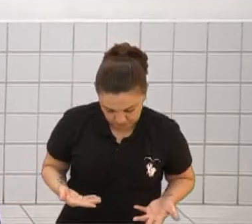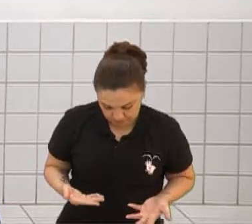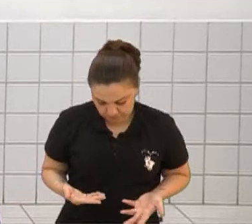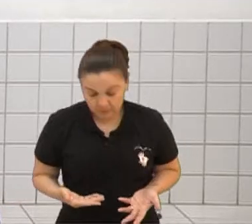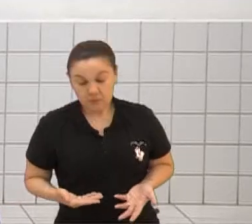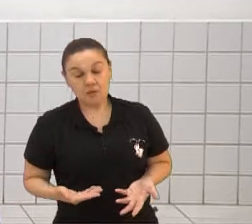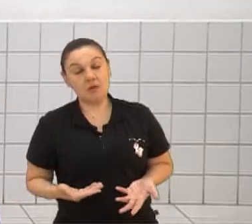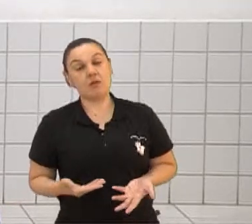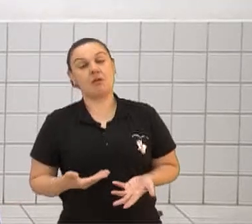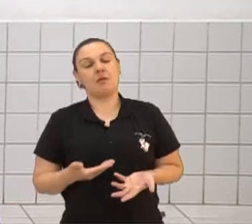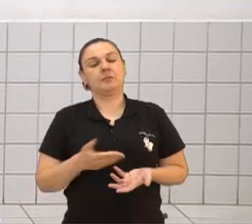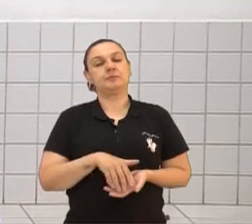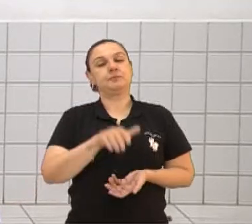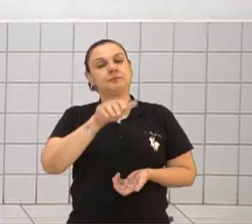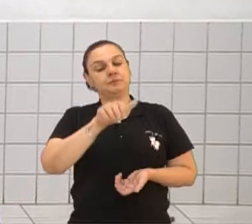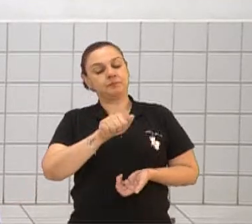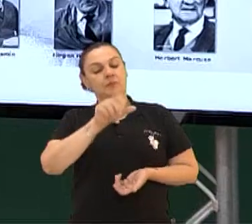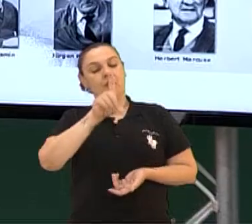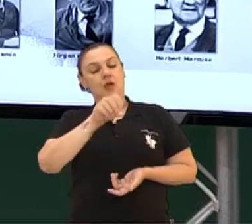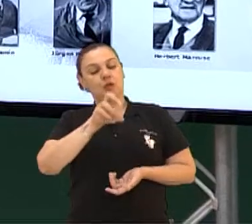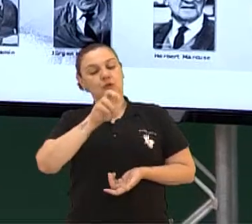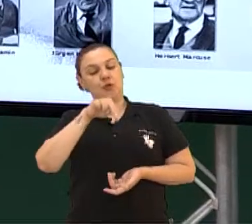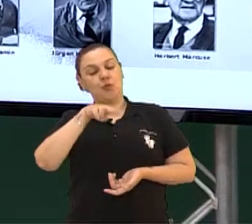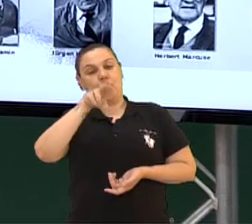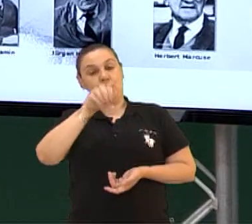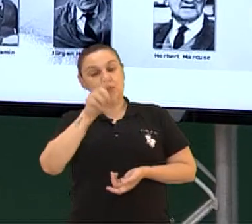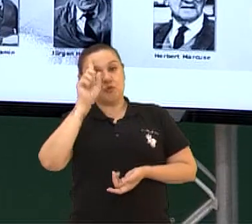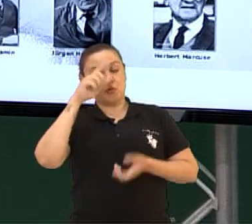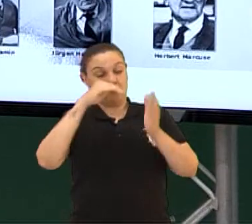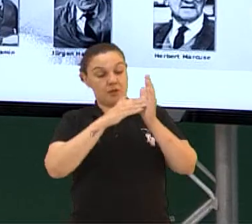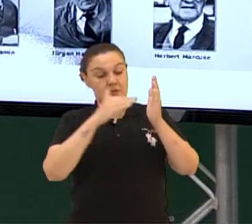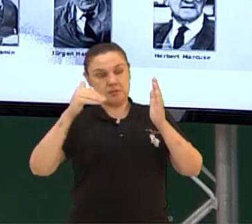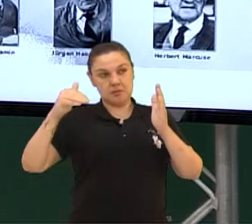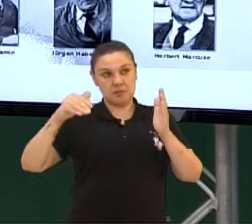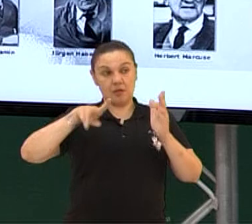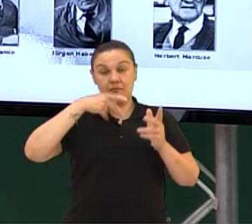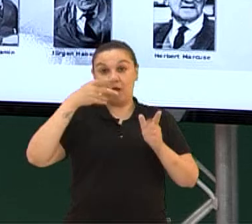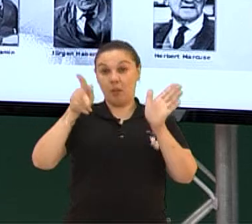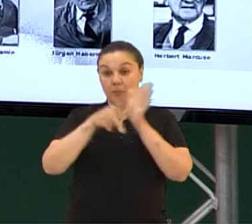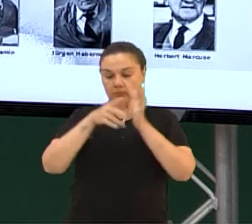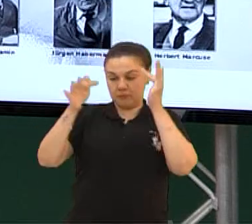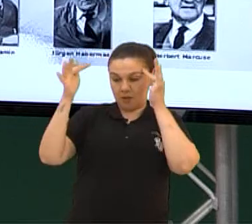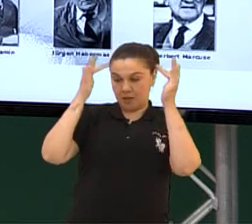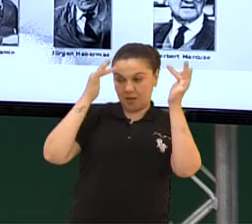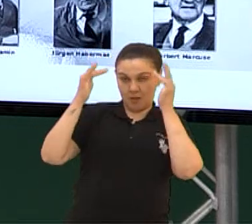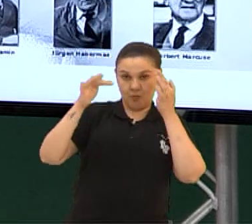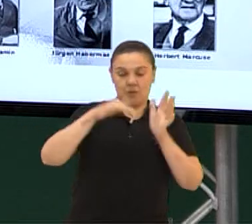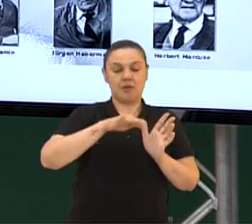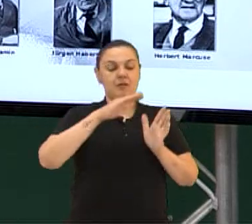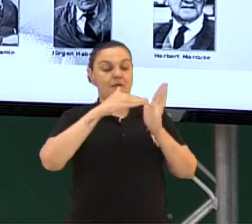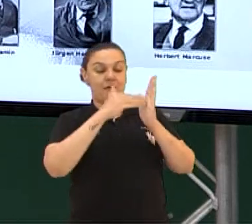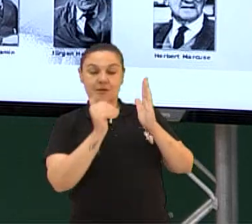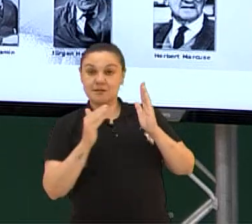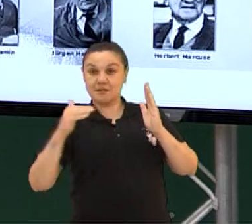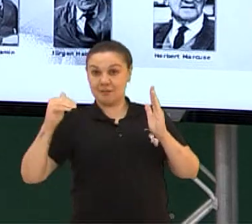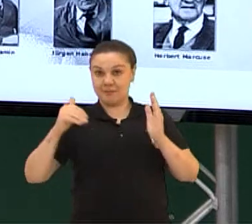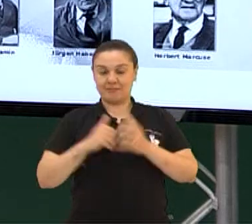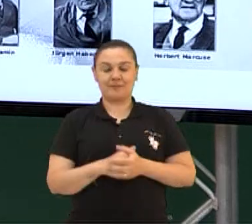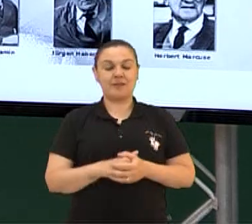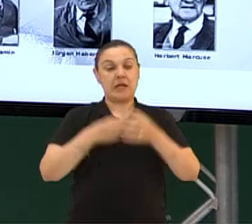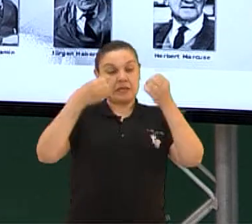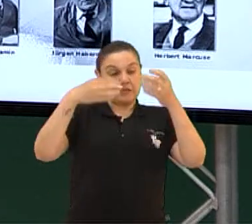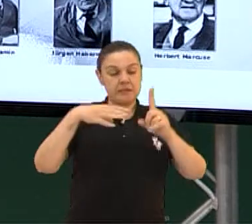Adorno para a questão da estética é muito grande. Ele escreve um livro chamado Teoria Estética, que é um sucesso. Ele escreve